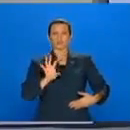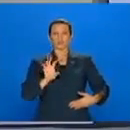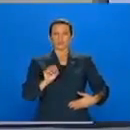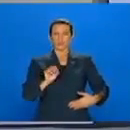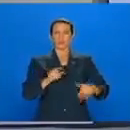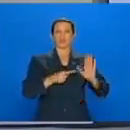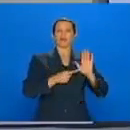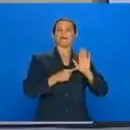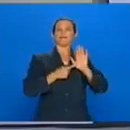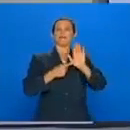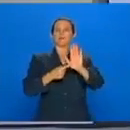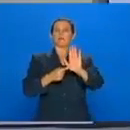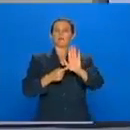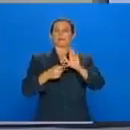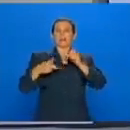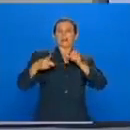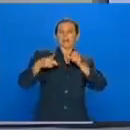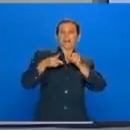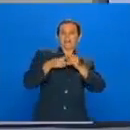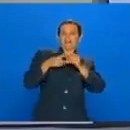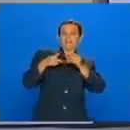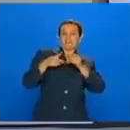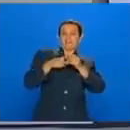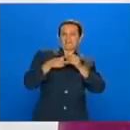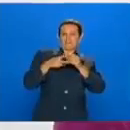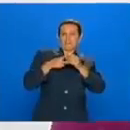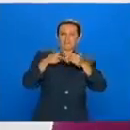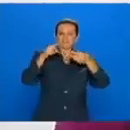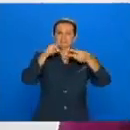distinção verbal desse tempo.